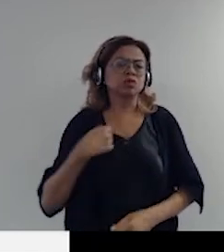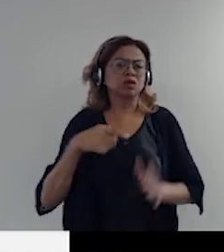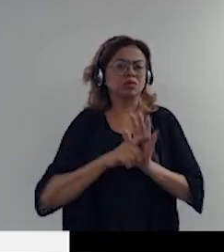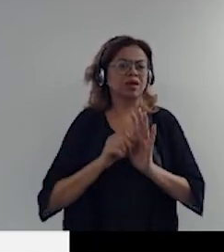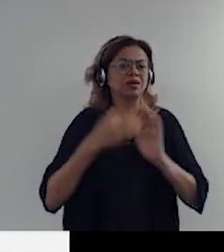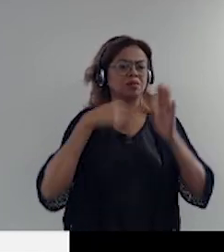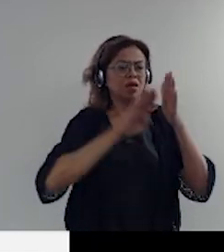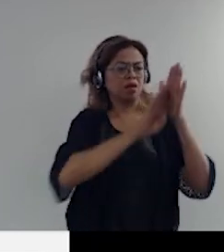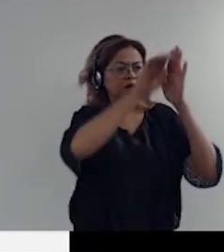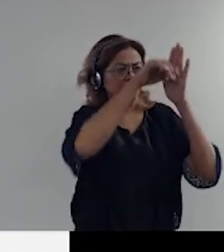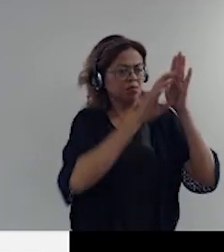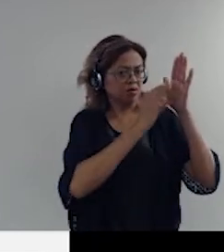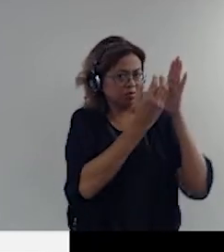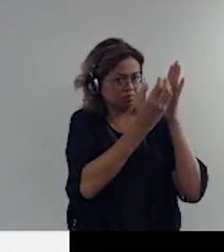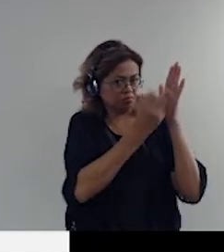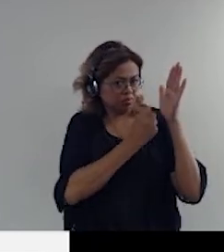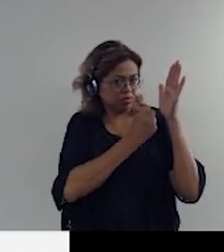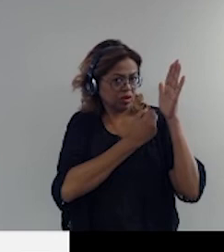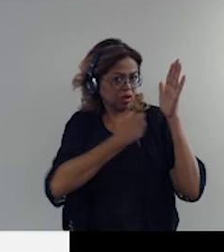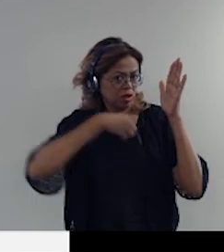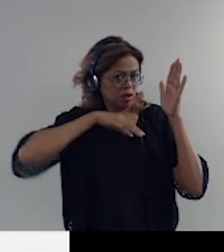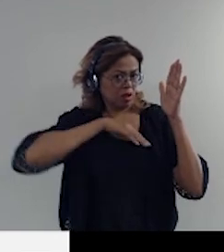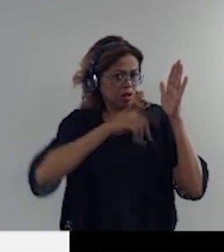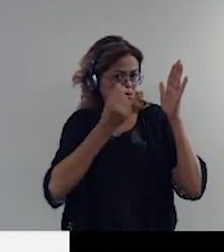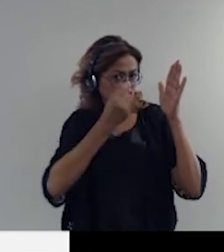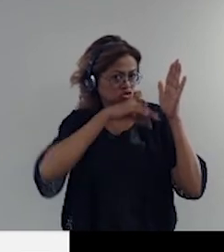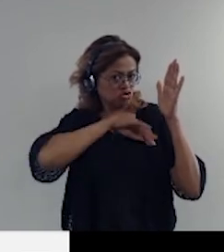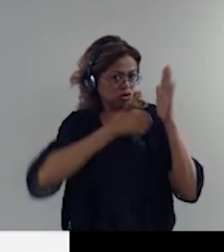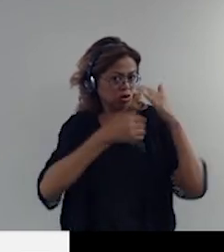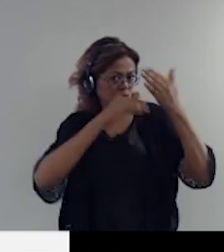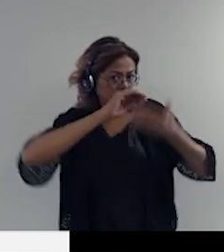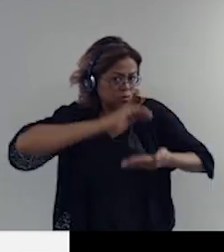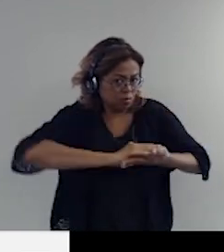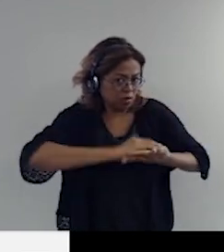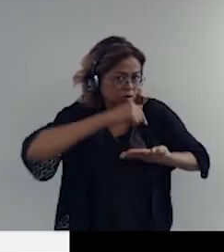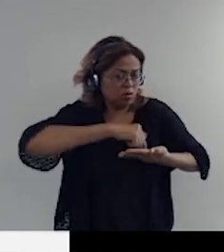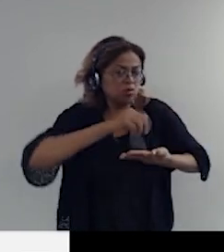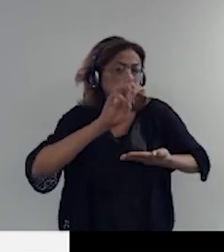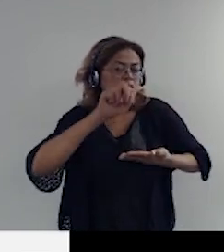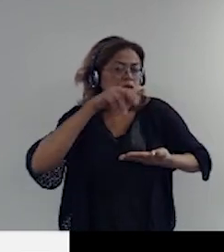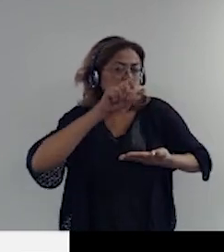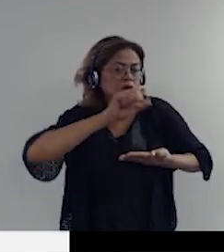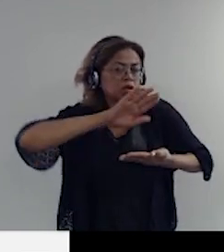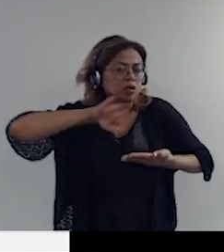da Bolsa e colocar em renda fixa. Então,